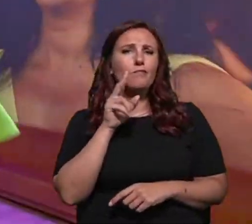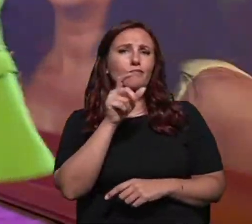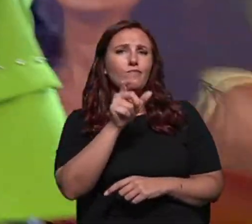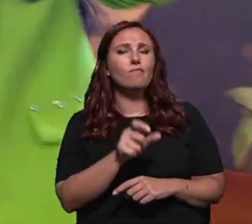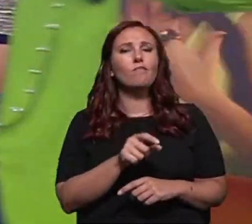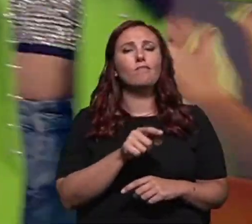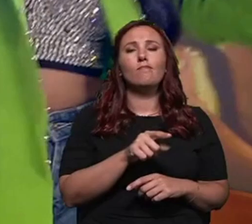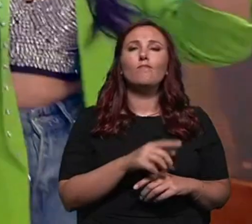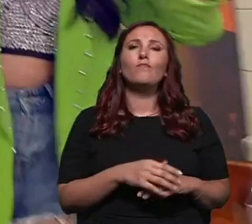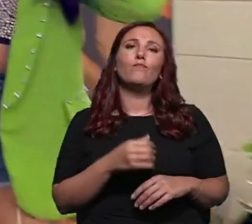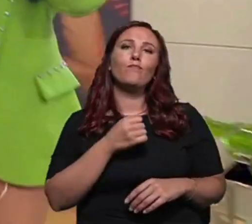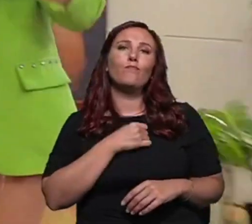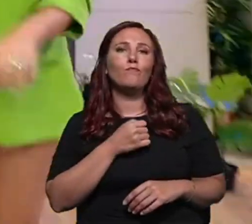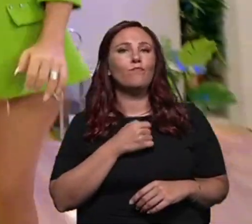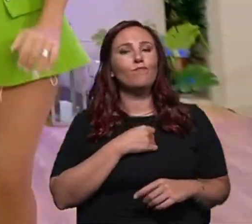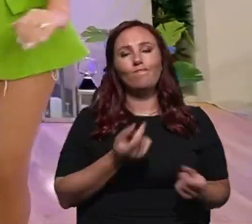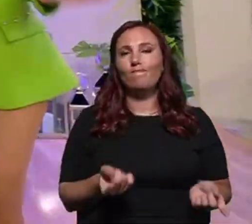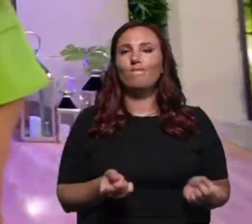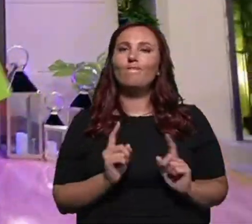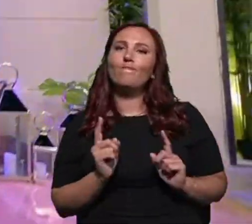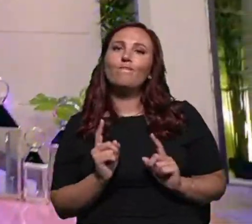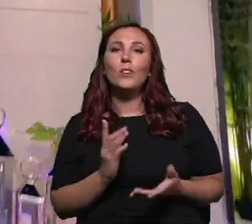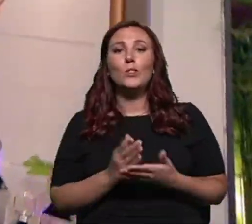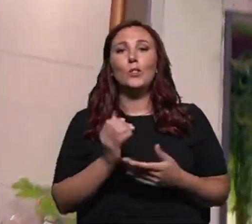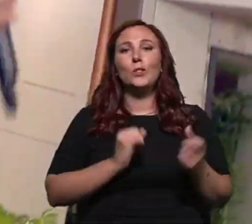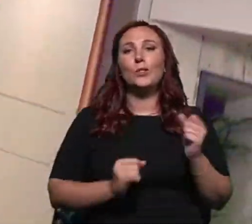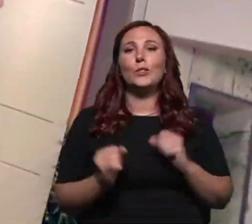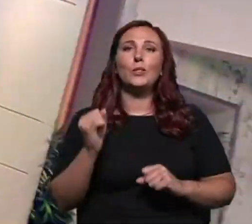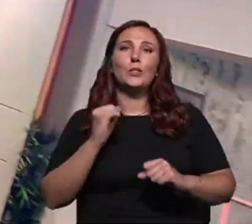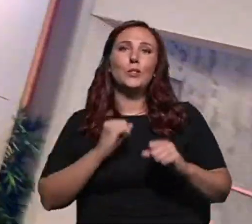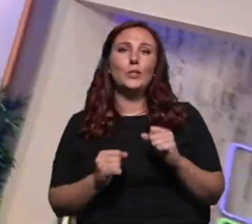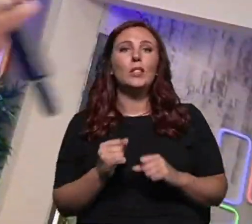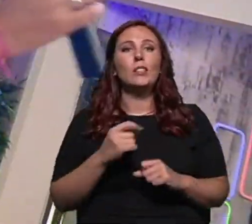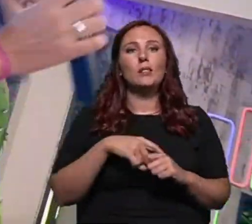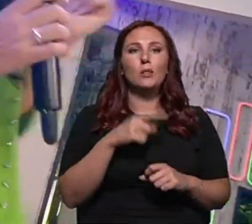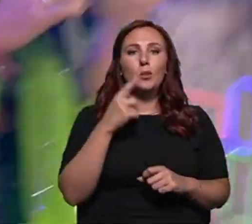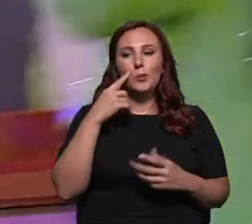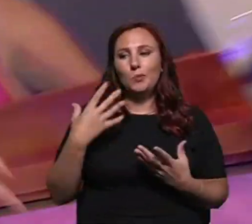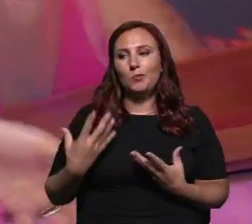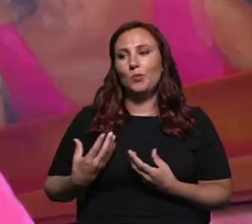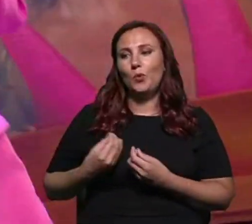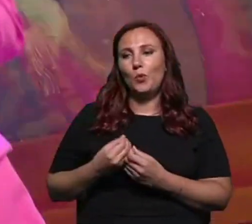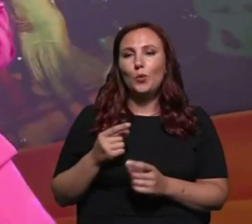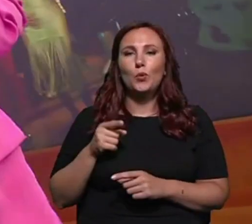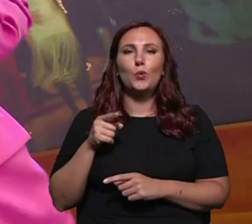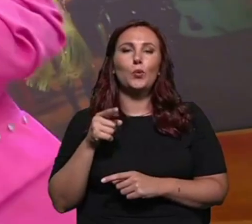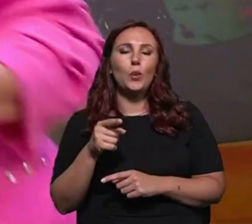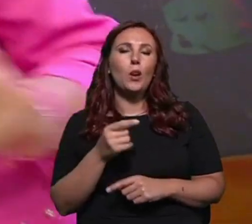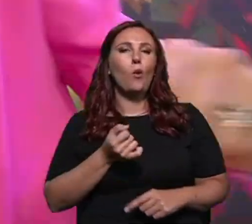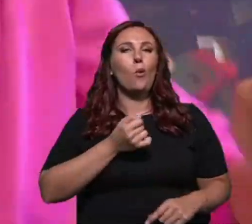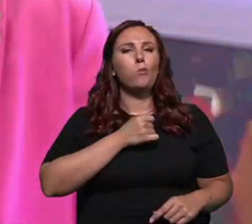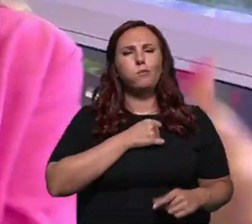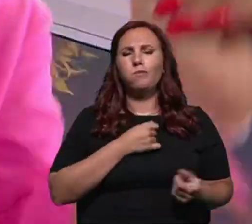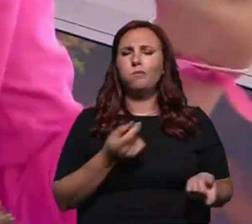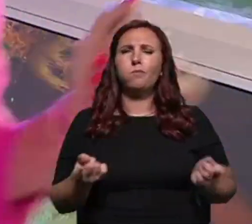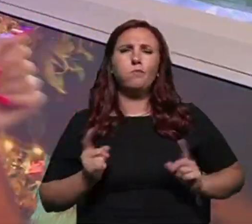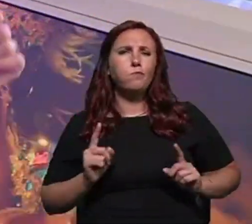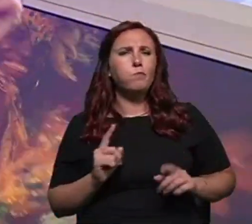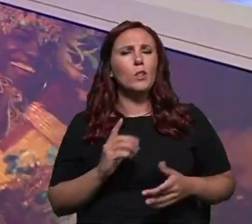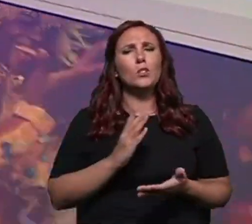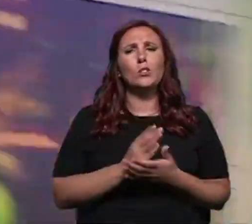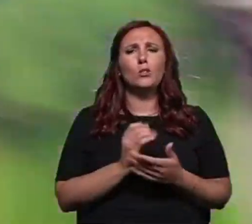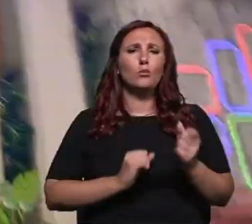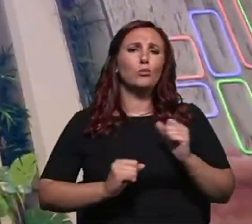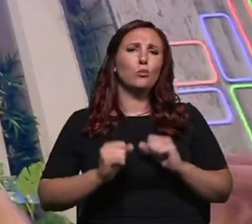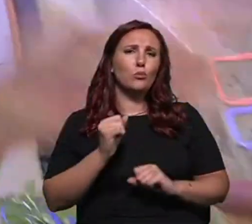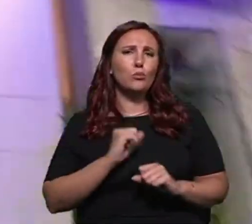ver meu coração não v s samba S samba para te ter meu coração não b s samba